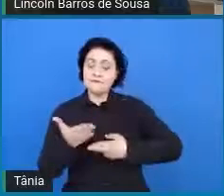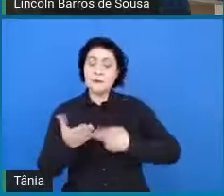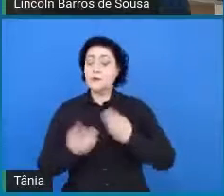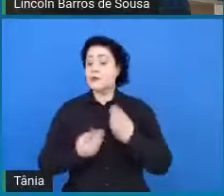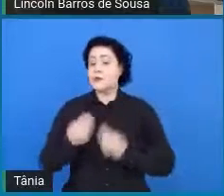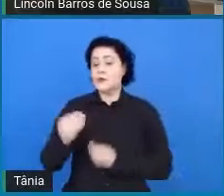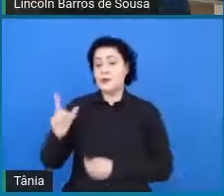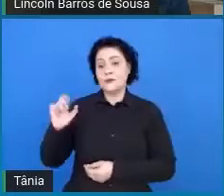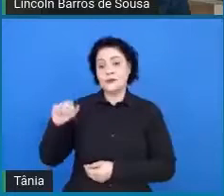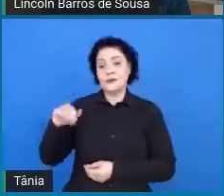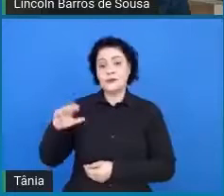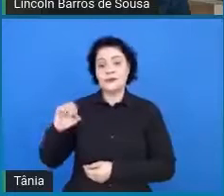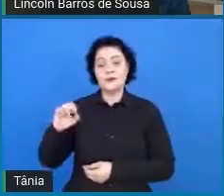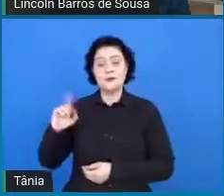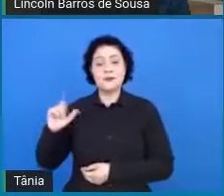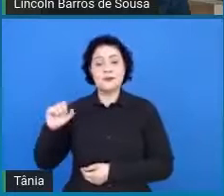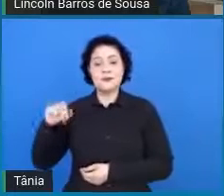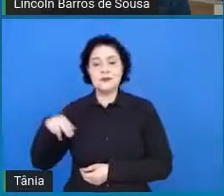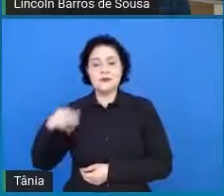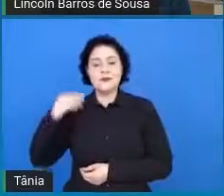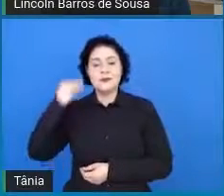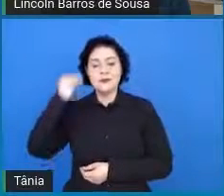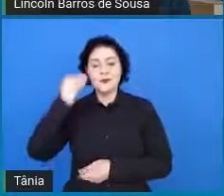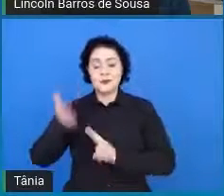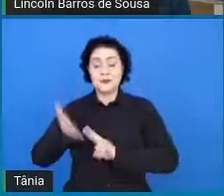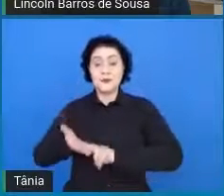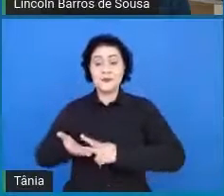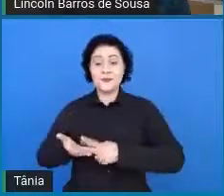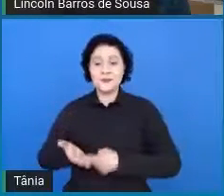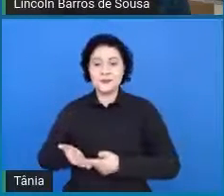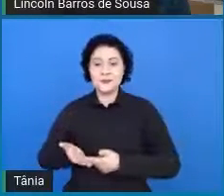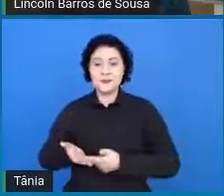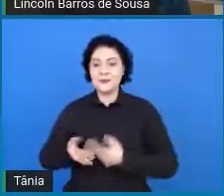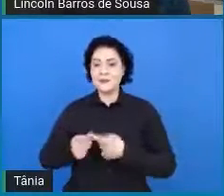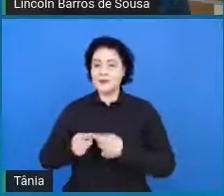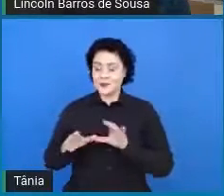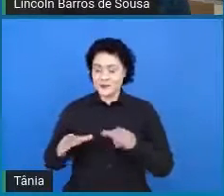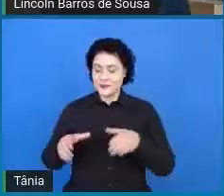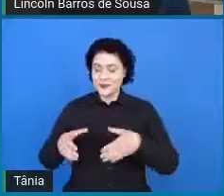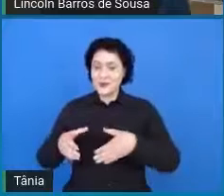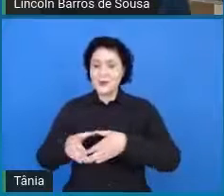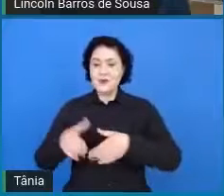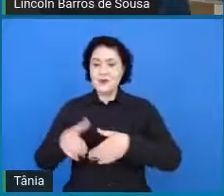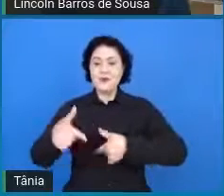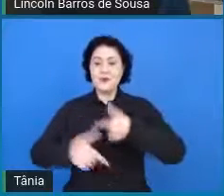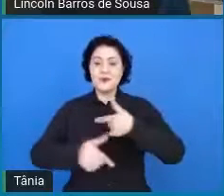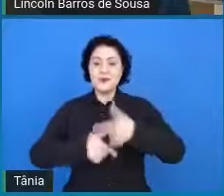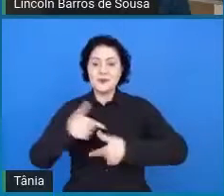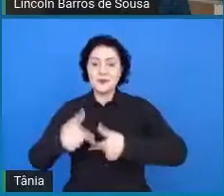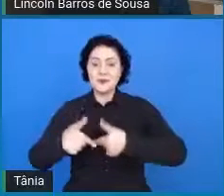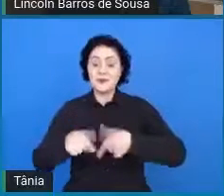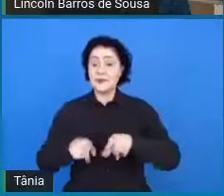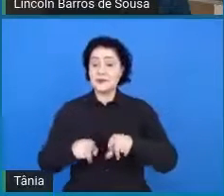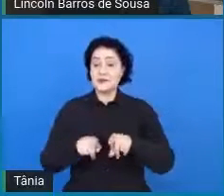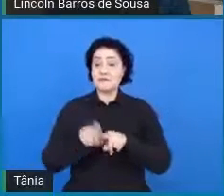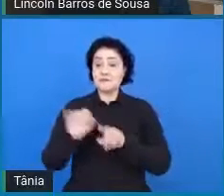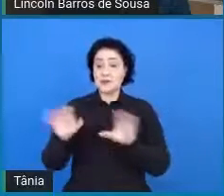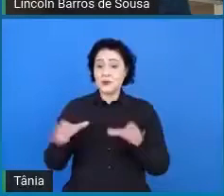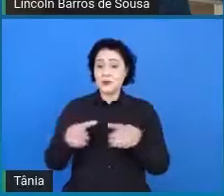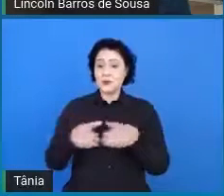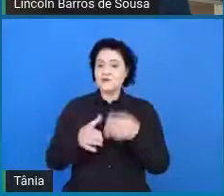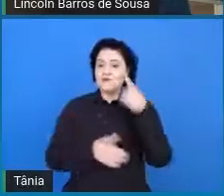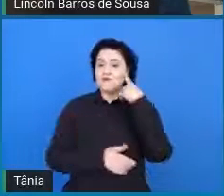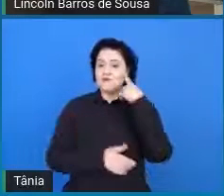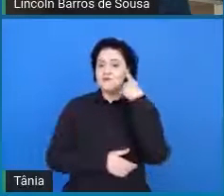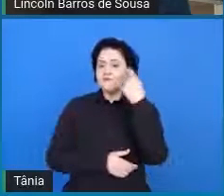falasse um pouquinho sobre sua experiência como tradutor a equipe com quem trabalha se tem